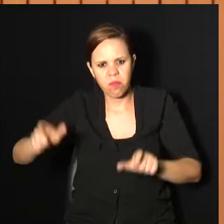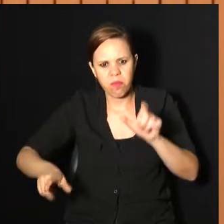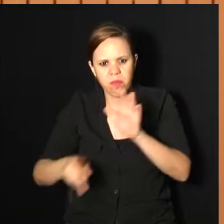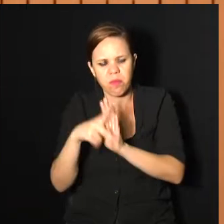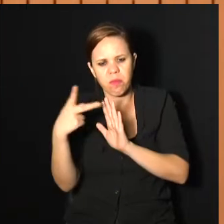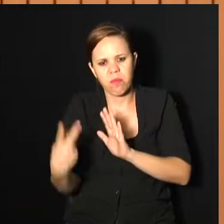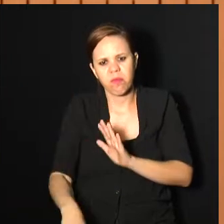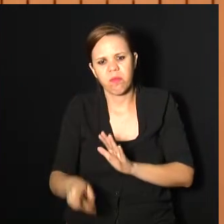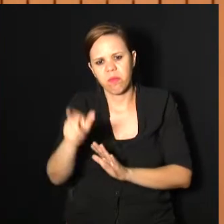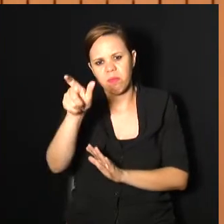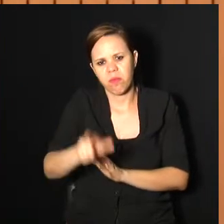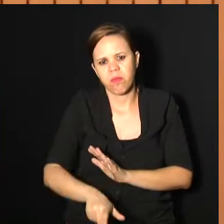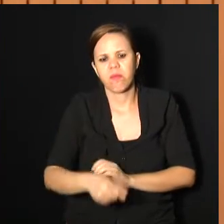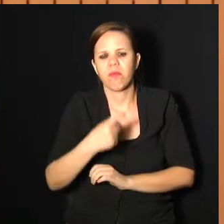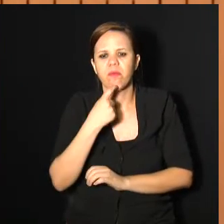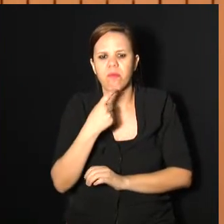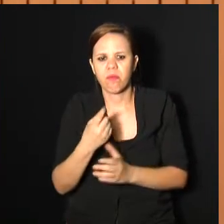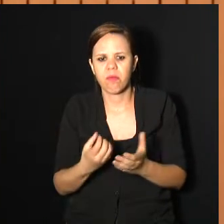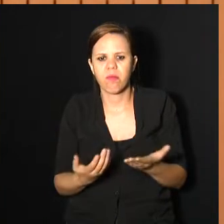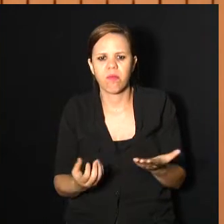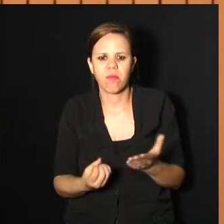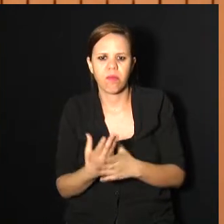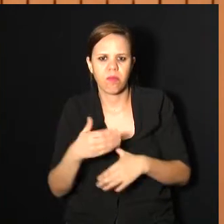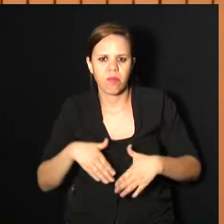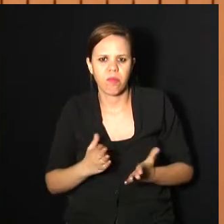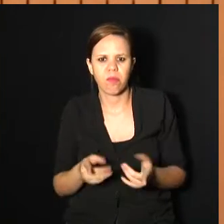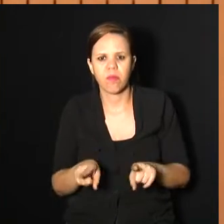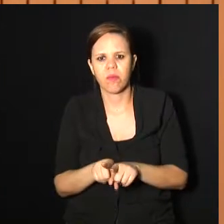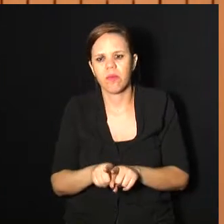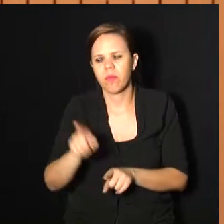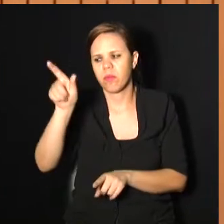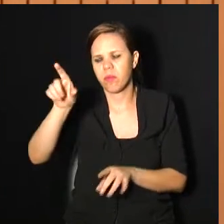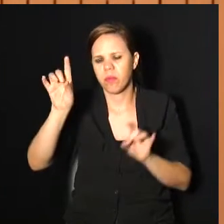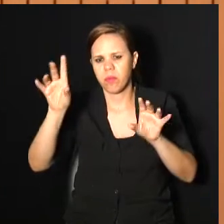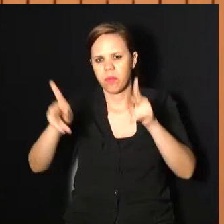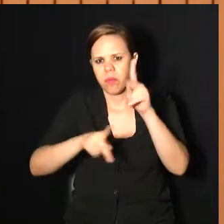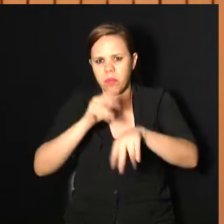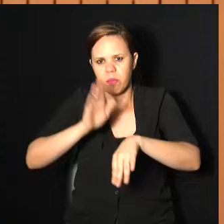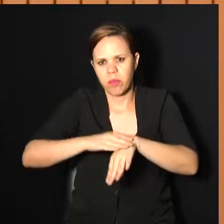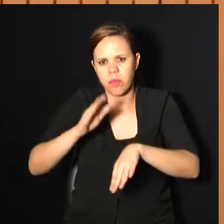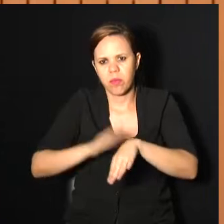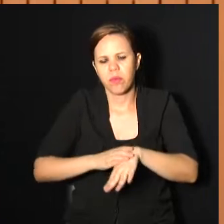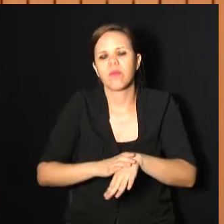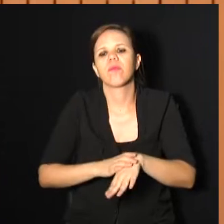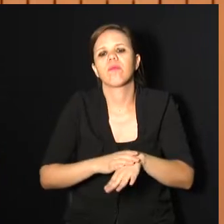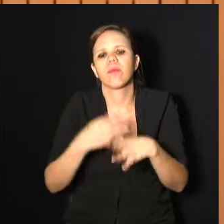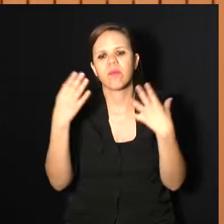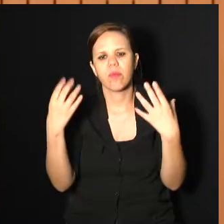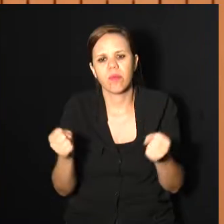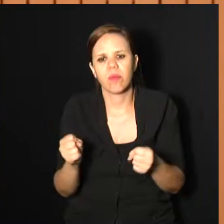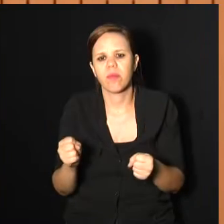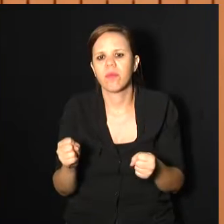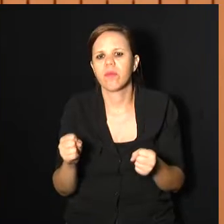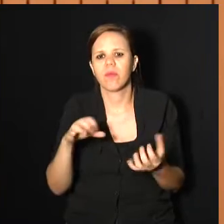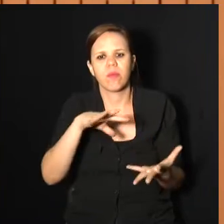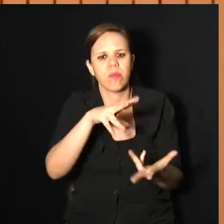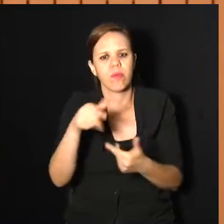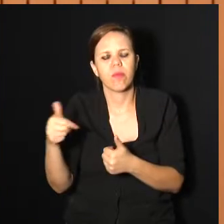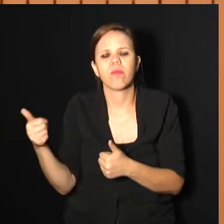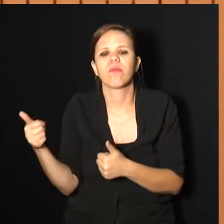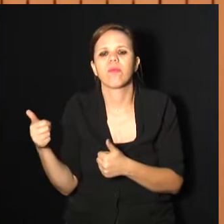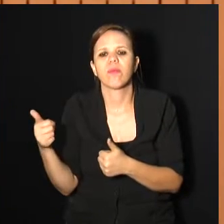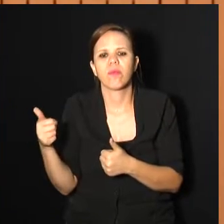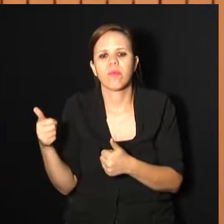Campinas, que não somente de Campinas, mas um grande homem, um grande compositor, reconhecido no mundo inteiro, Carlos